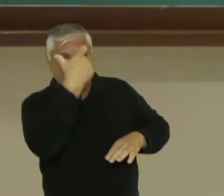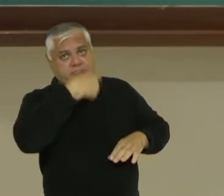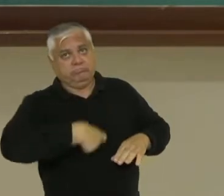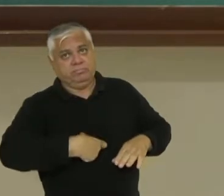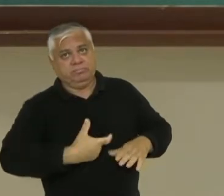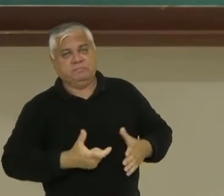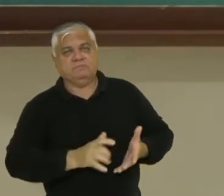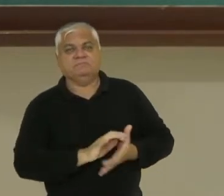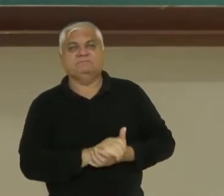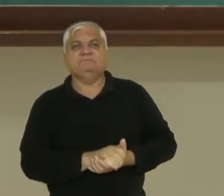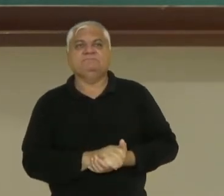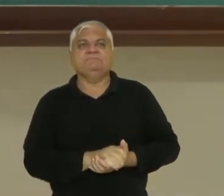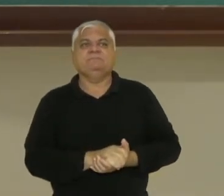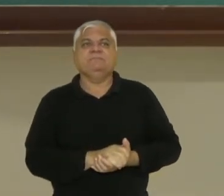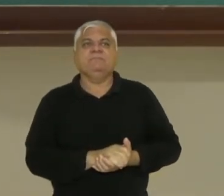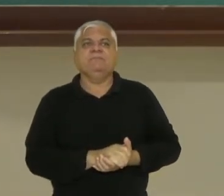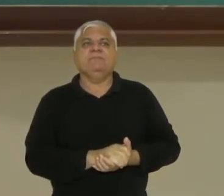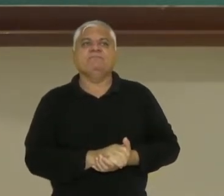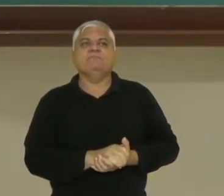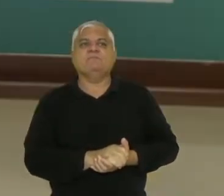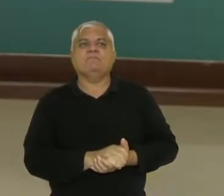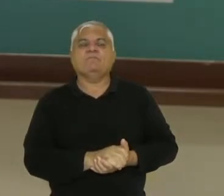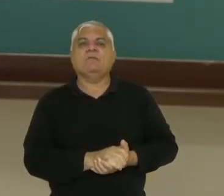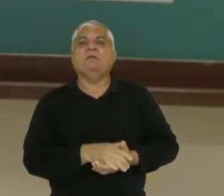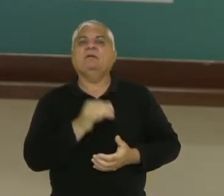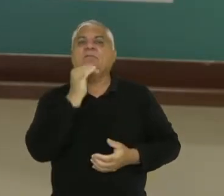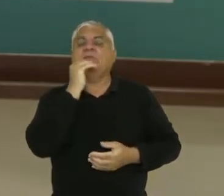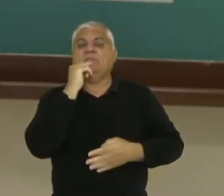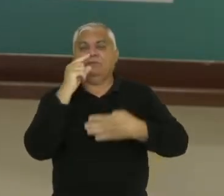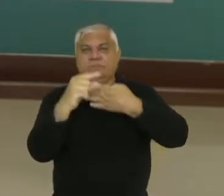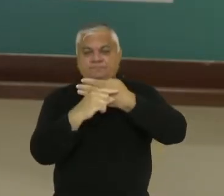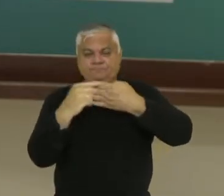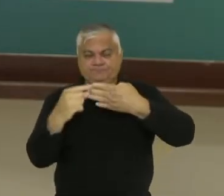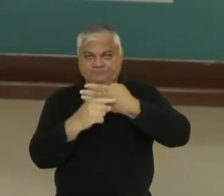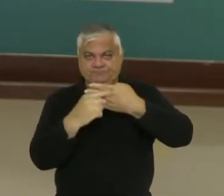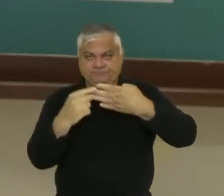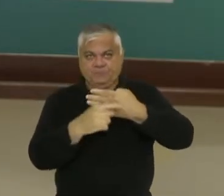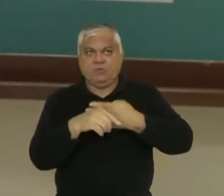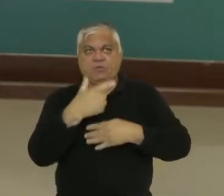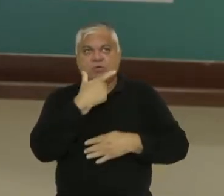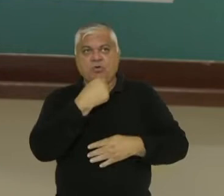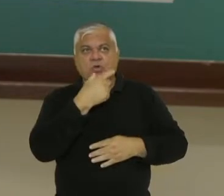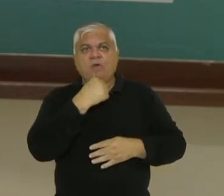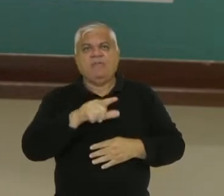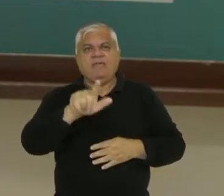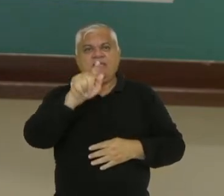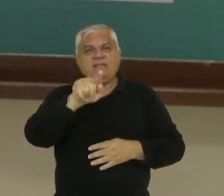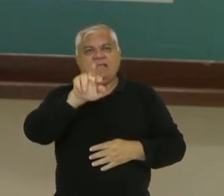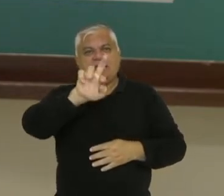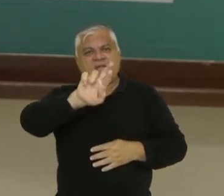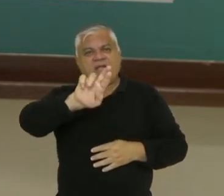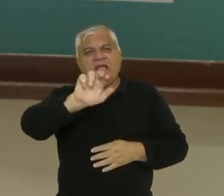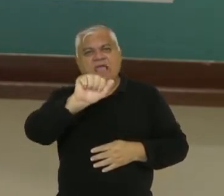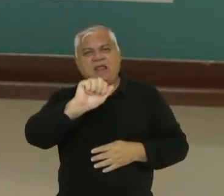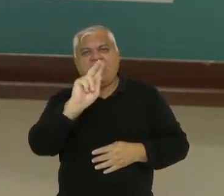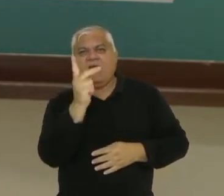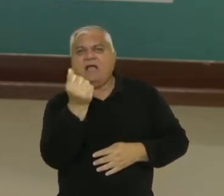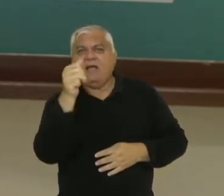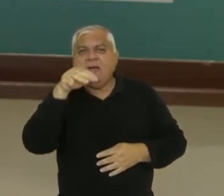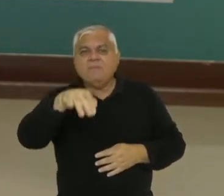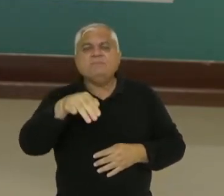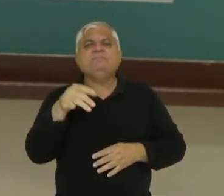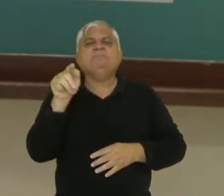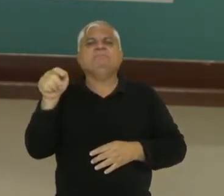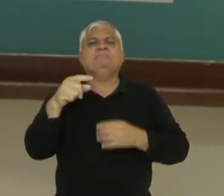vamos lá. Vamos começar com uma citação aqui do Graham, de 2007, para a gente começar a